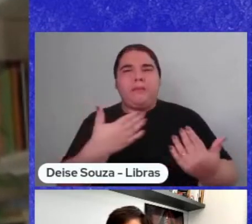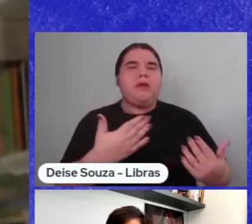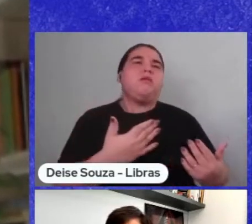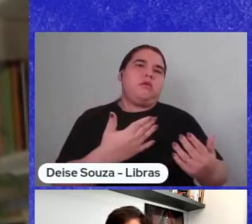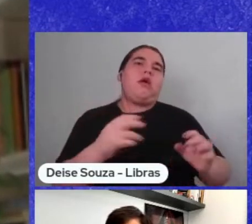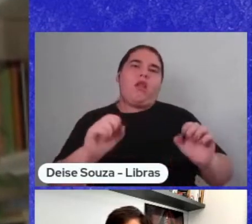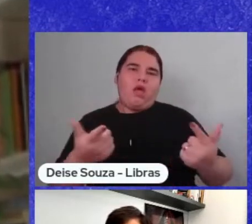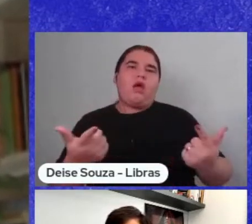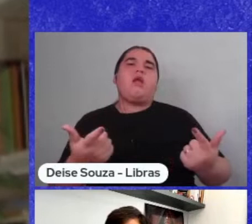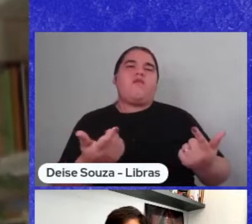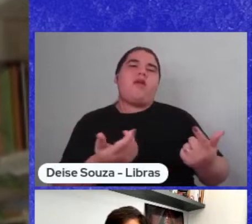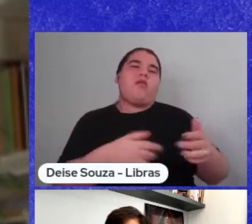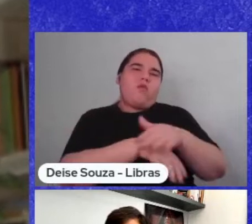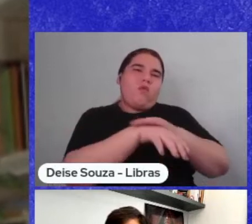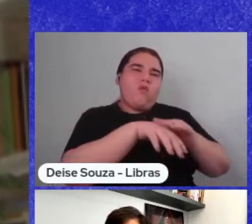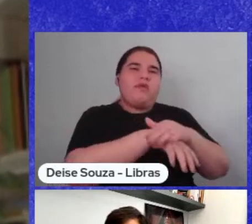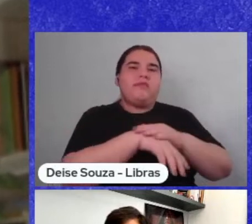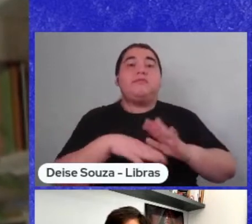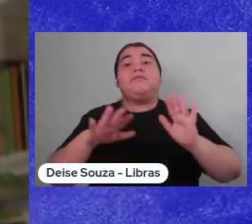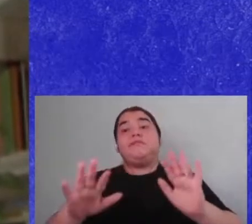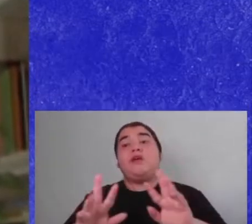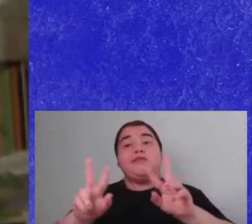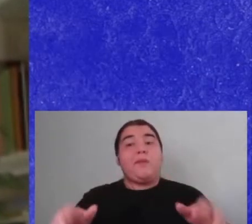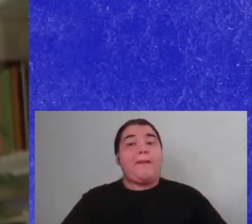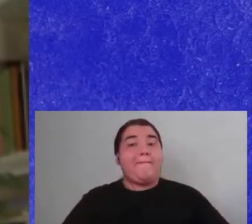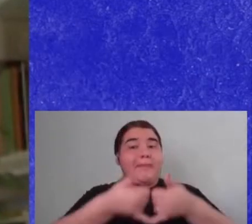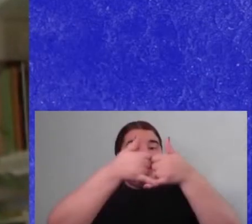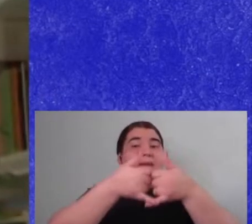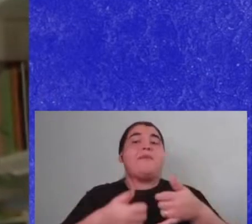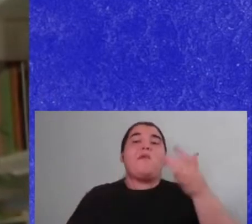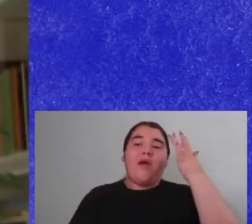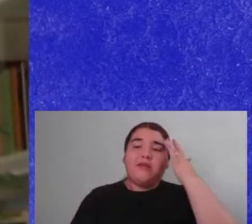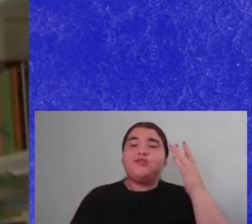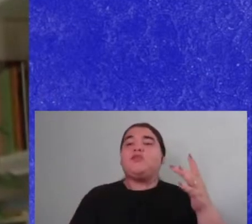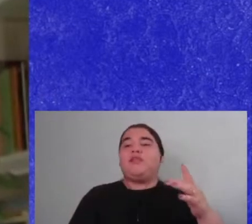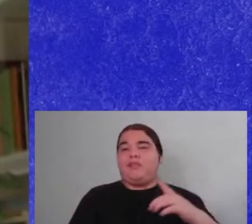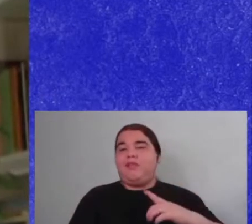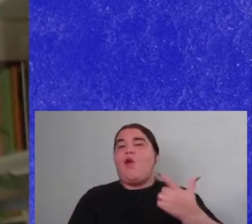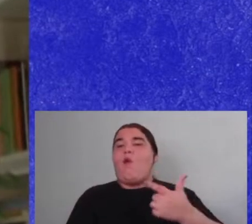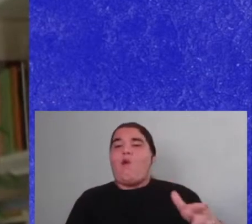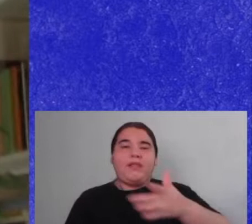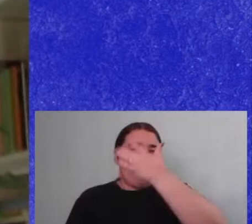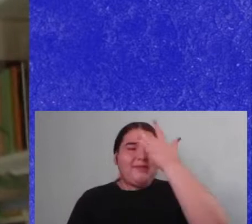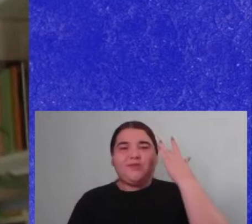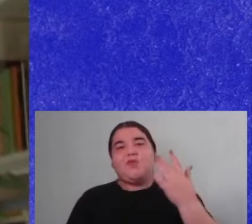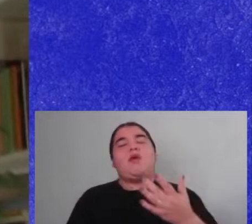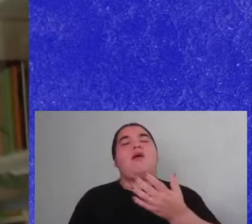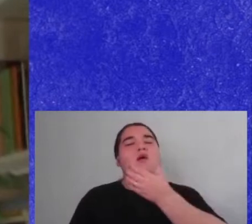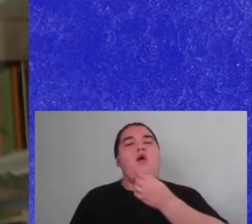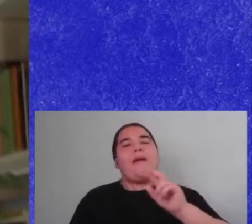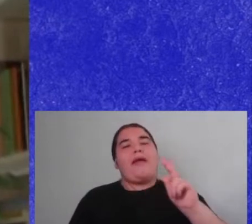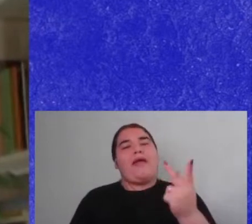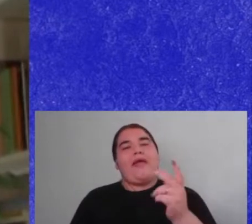de prêmio, então, acho que entrou outro premiado aqui na sala. Henrique Arruda, Os Últimos Românticos do Mundo,